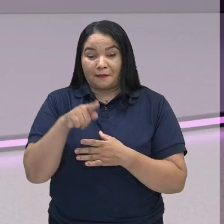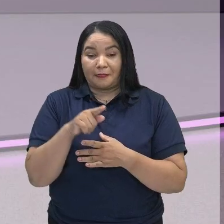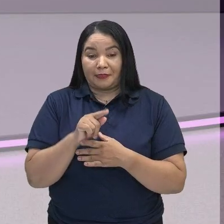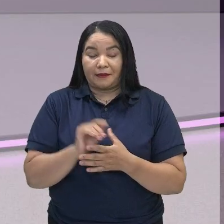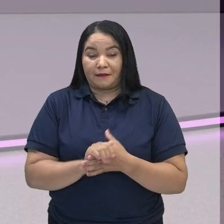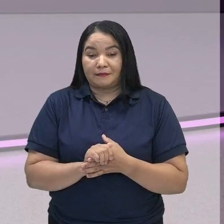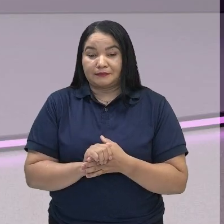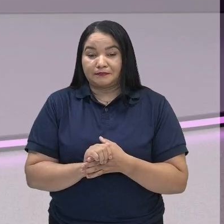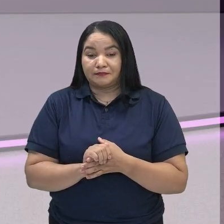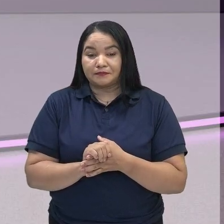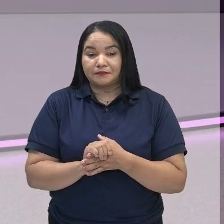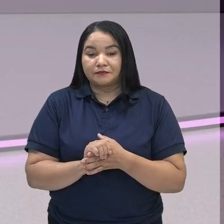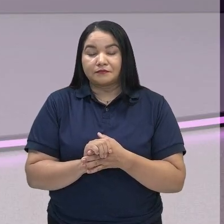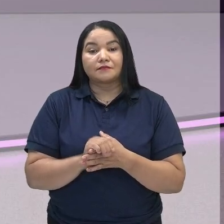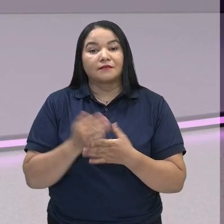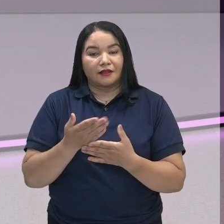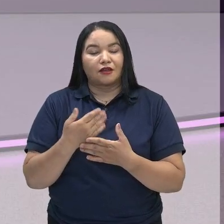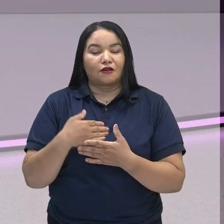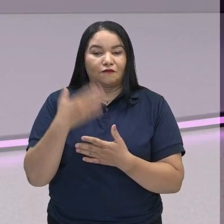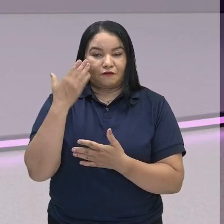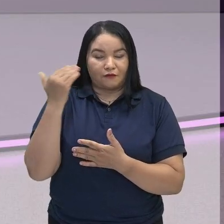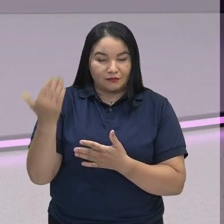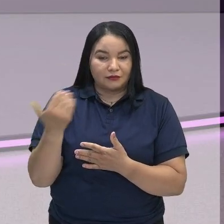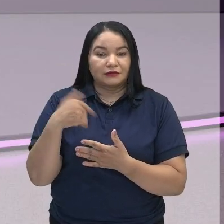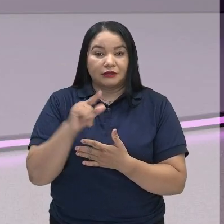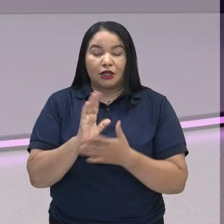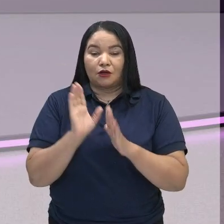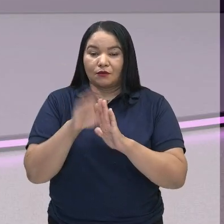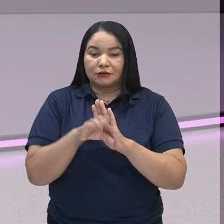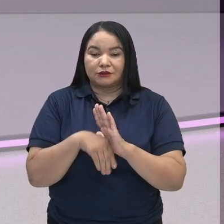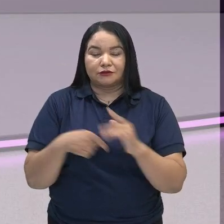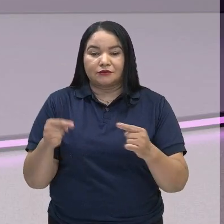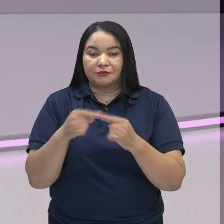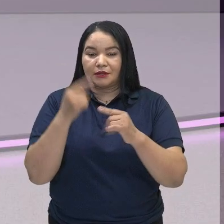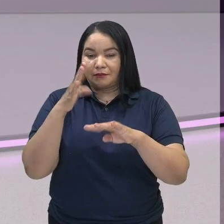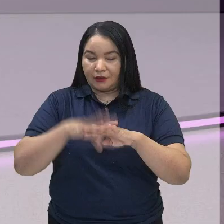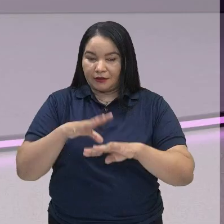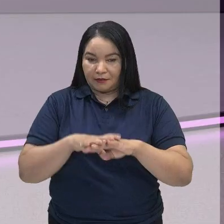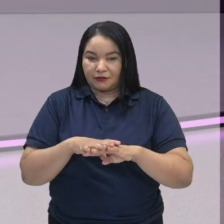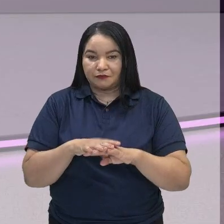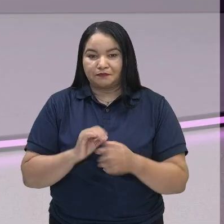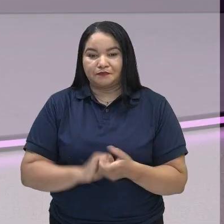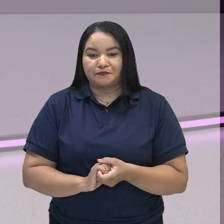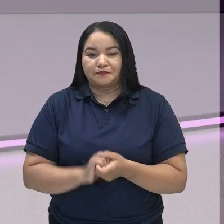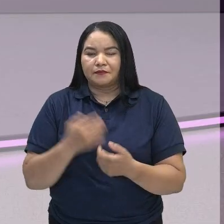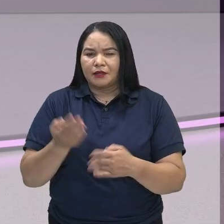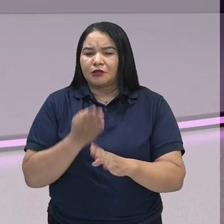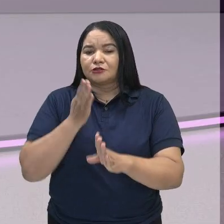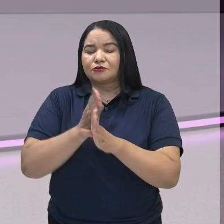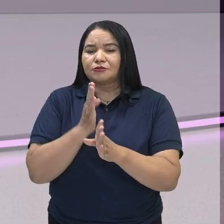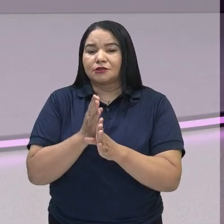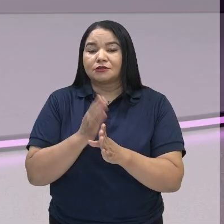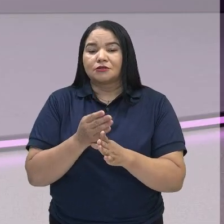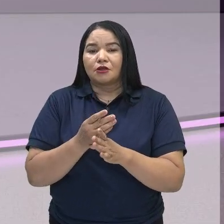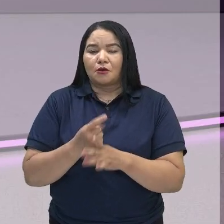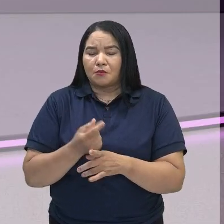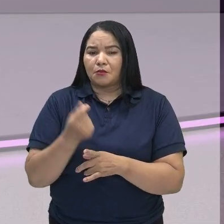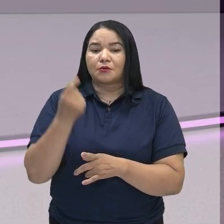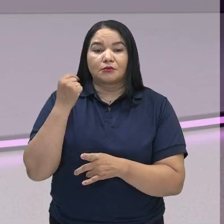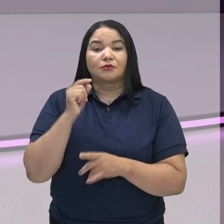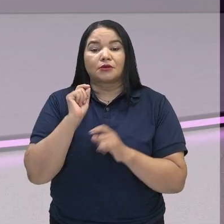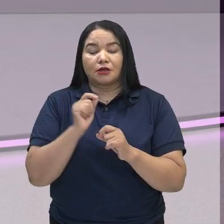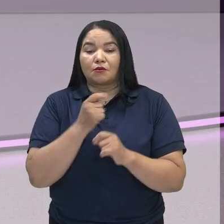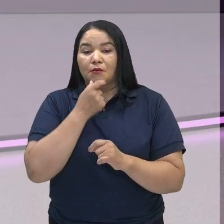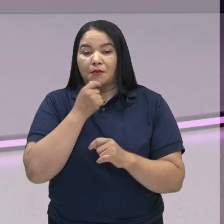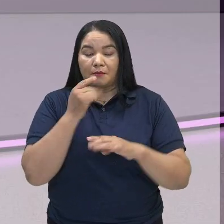Pitágoras é um dos mais famosos e fundamentais conceitos da matemática, viu? Essa descoberta, pessoal, foi atribuída a um